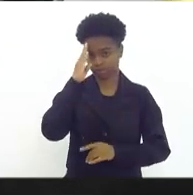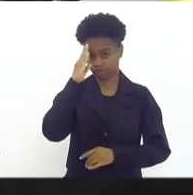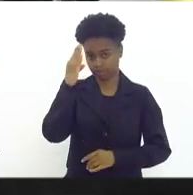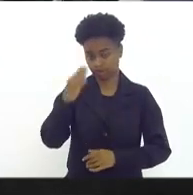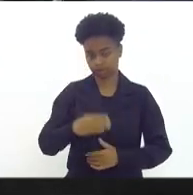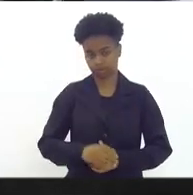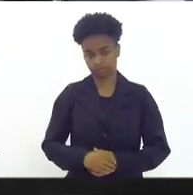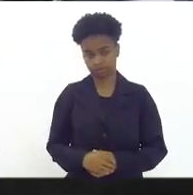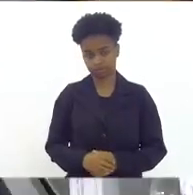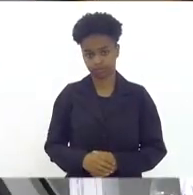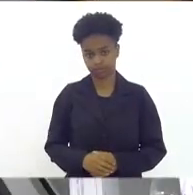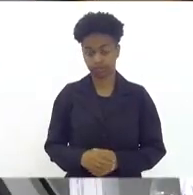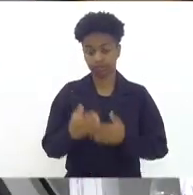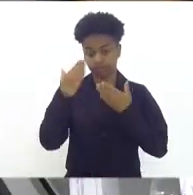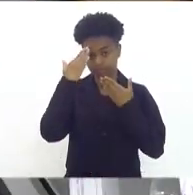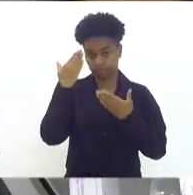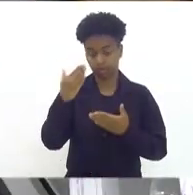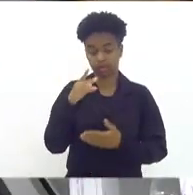Obrigado